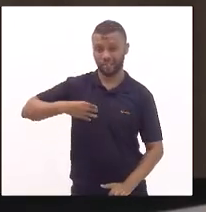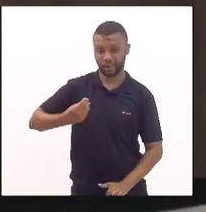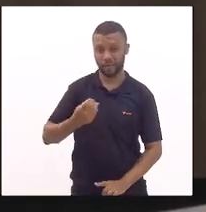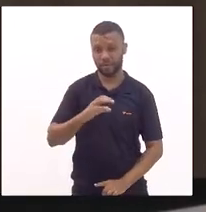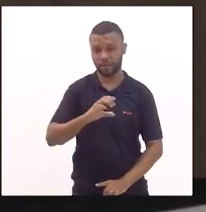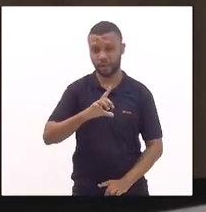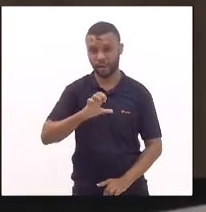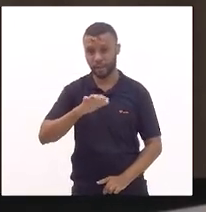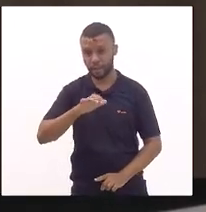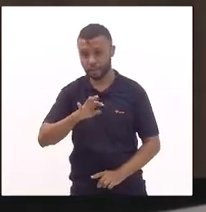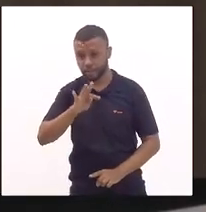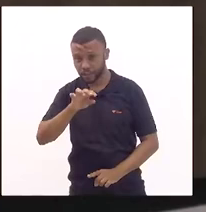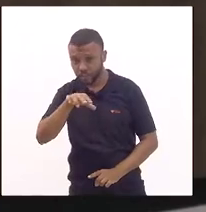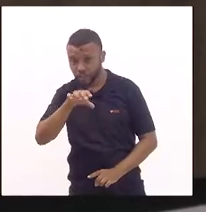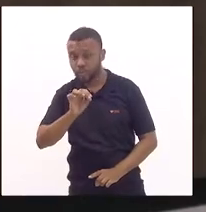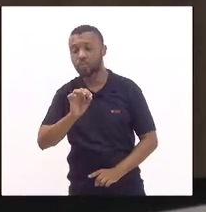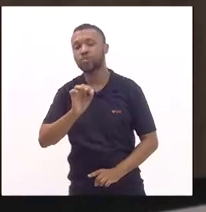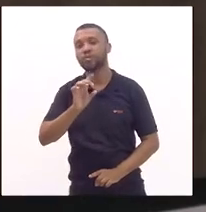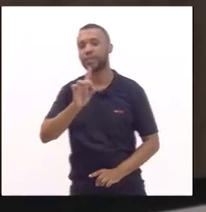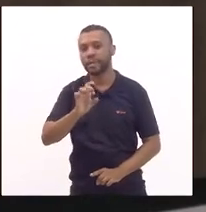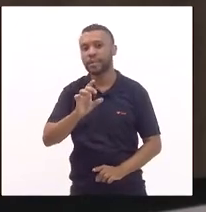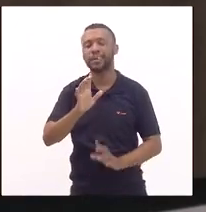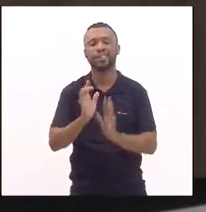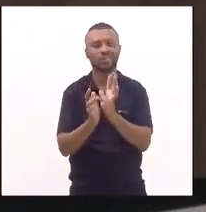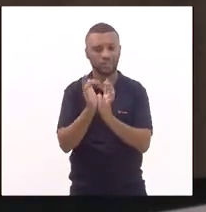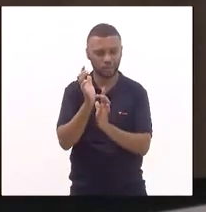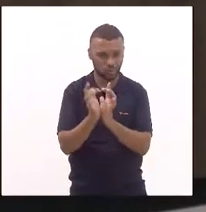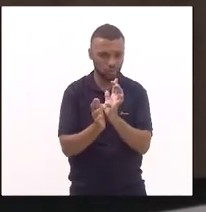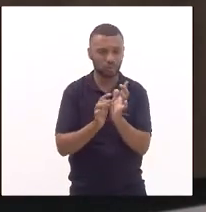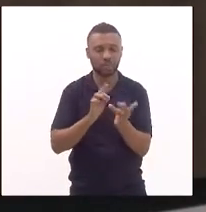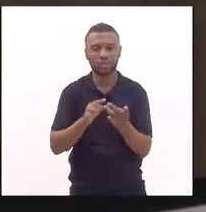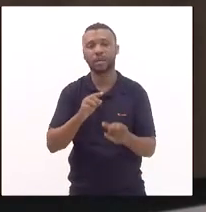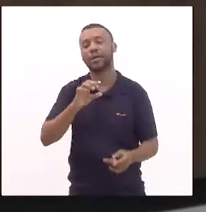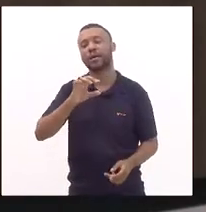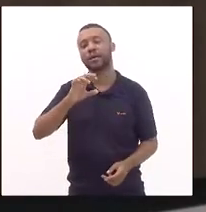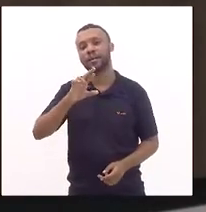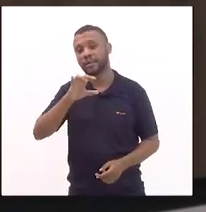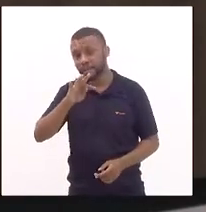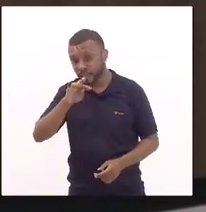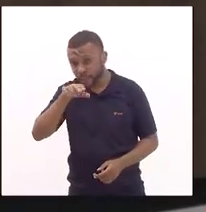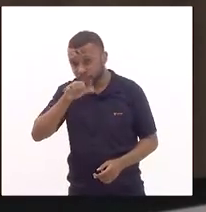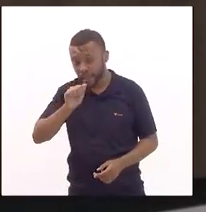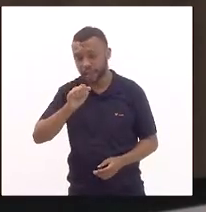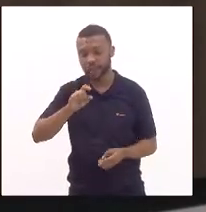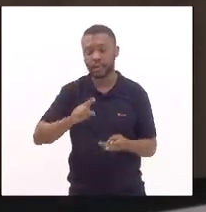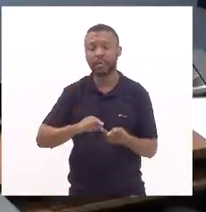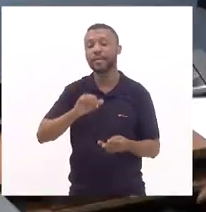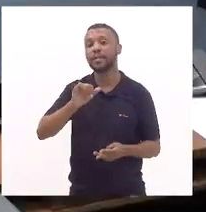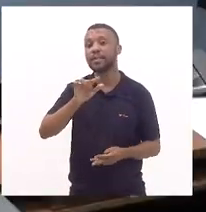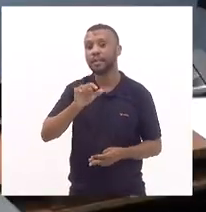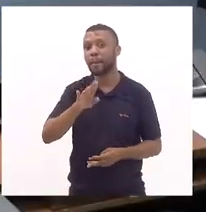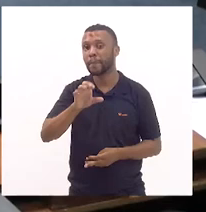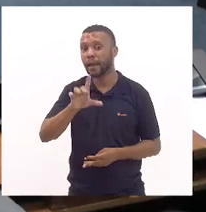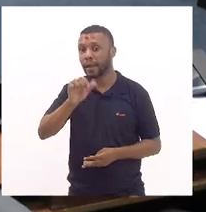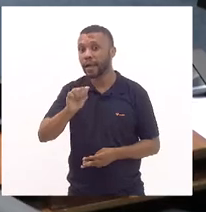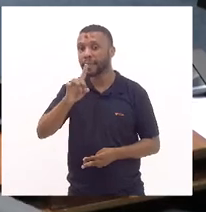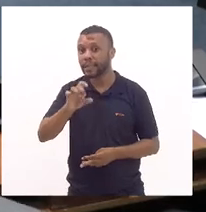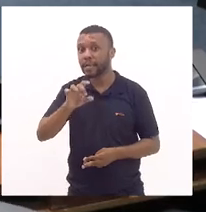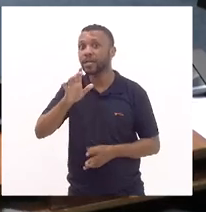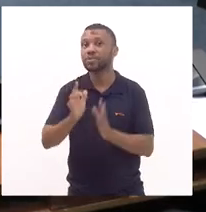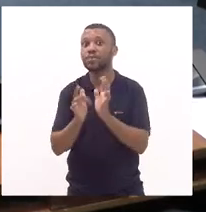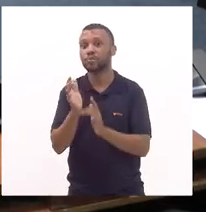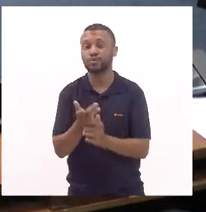Clementino de Jesus Júnior, Cristina de Jesus e a Isabela de Jesus. Obrigada, presidente. Presidente, pela